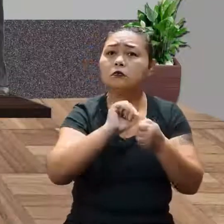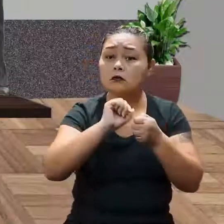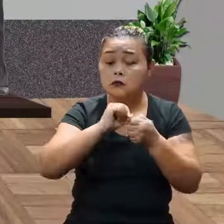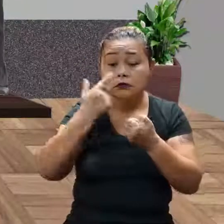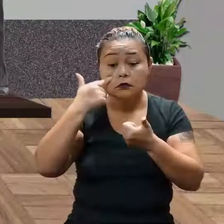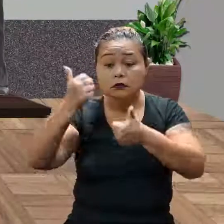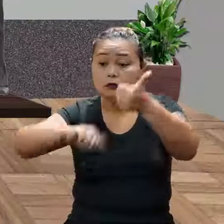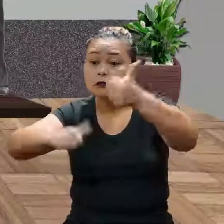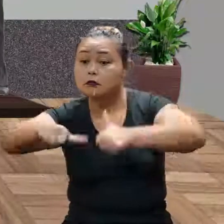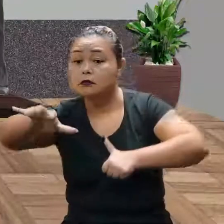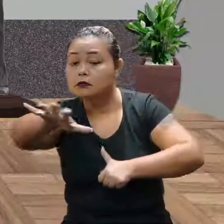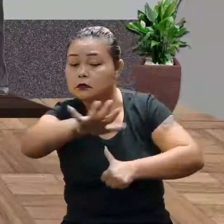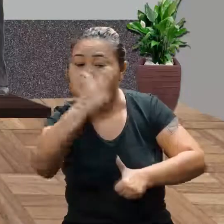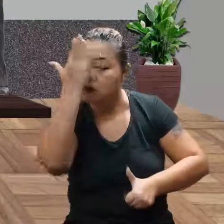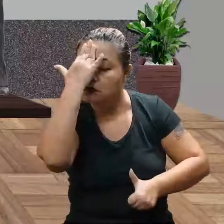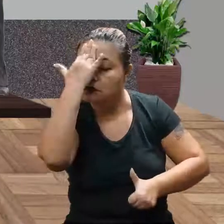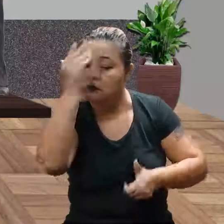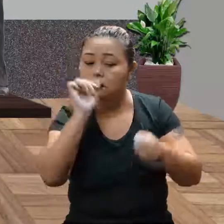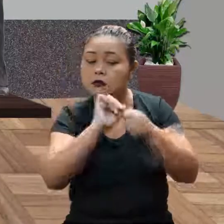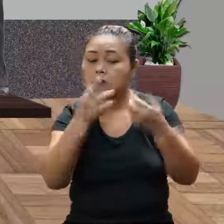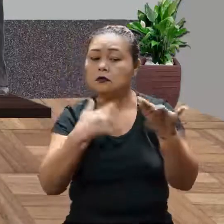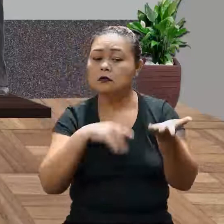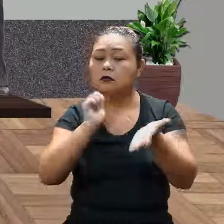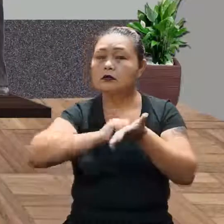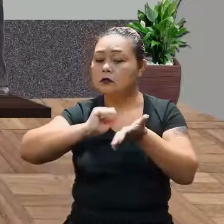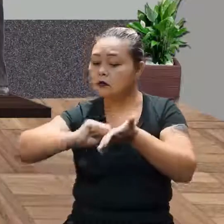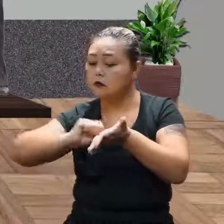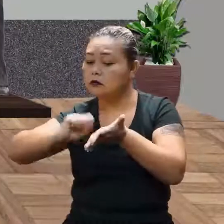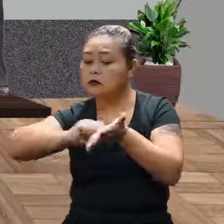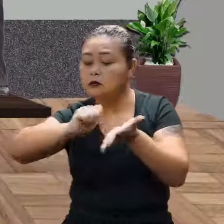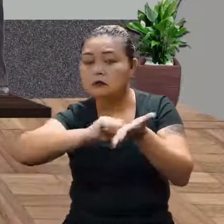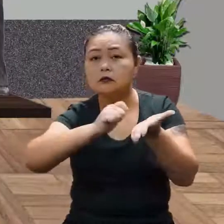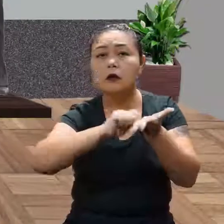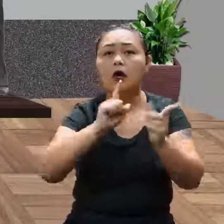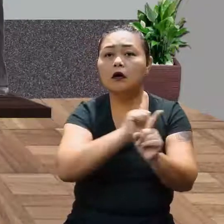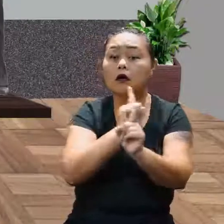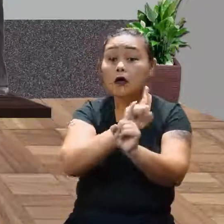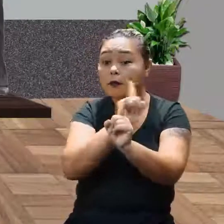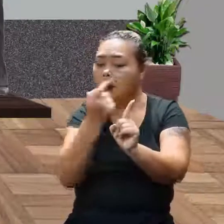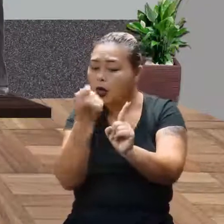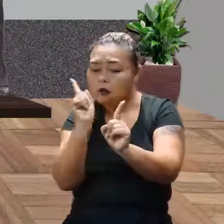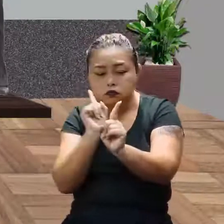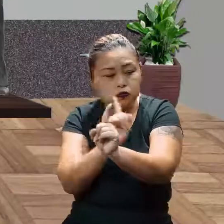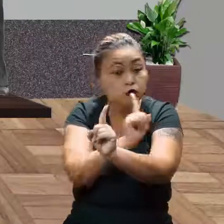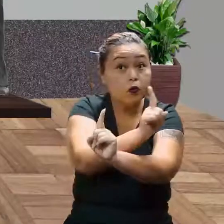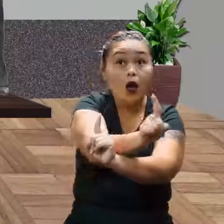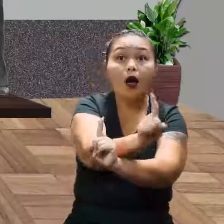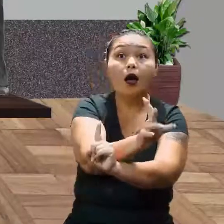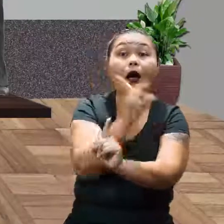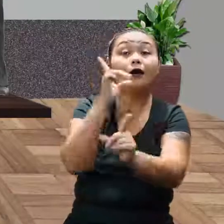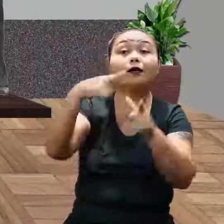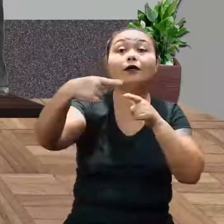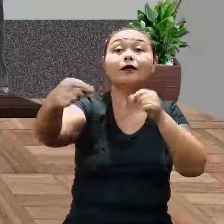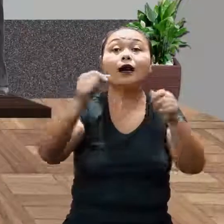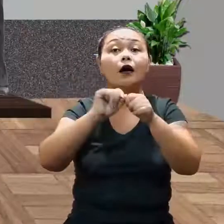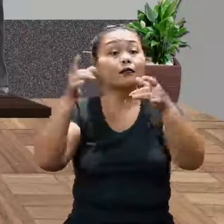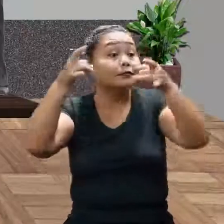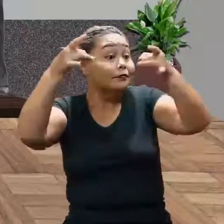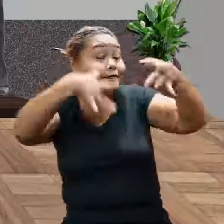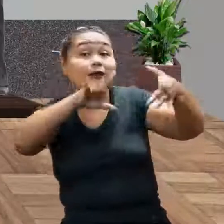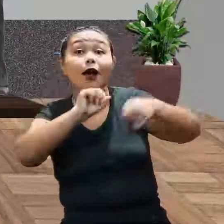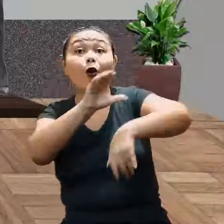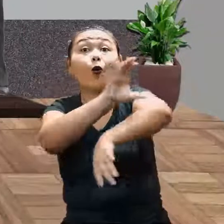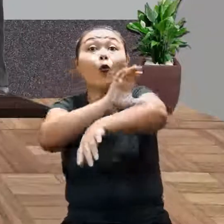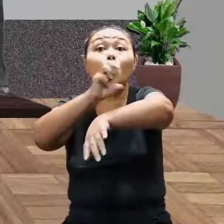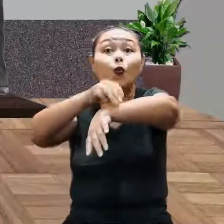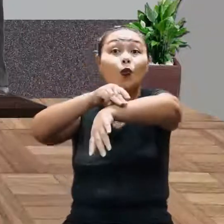daquela região. Inclusive, ele faz um pequeno desvio e redescobre o Forte Príncipe da Beira, que estava abandonado lá em